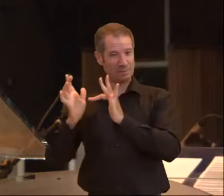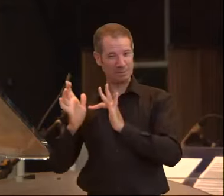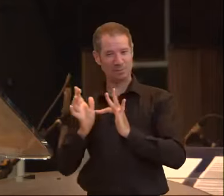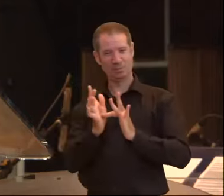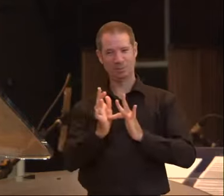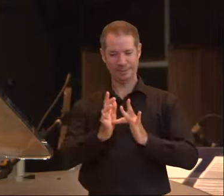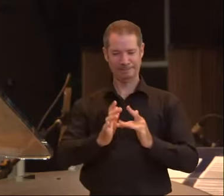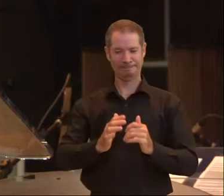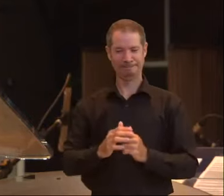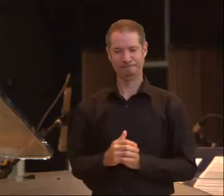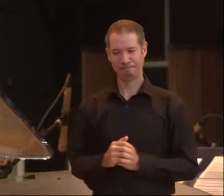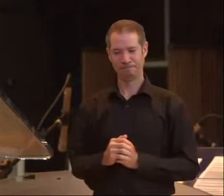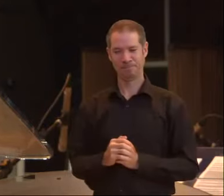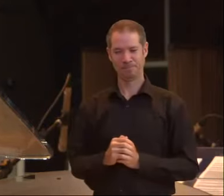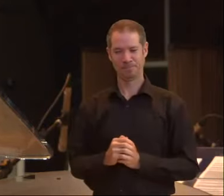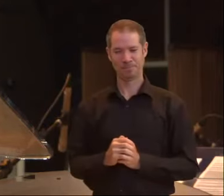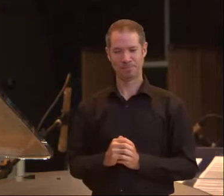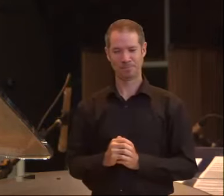irmãos,